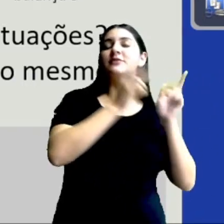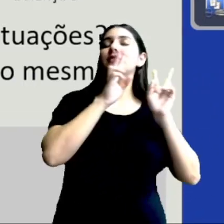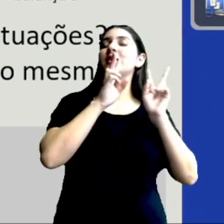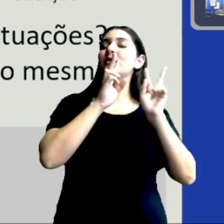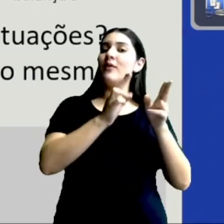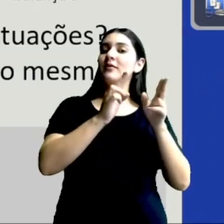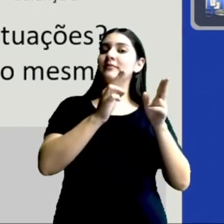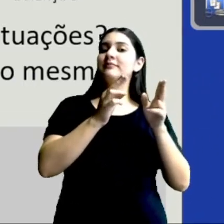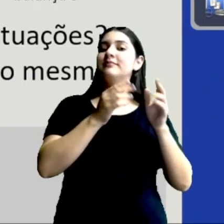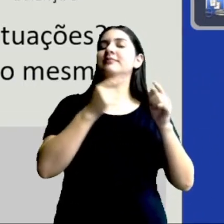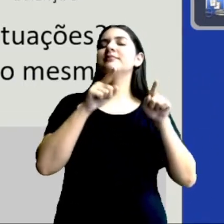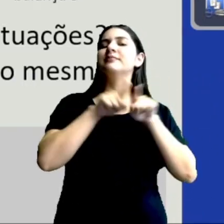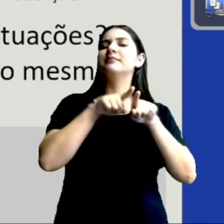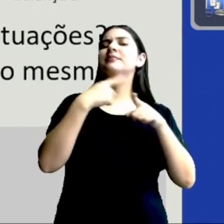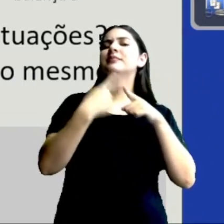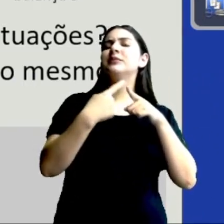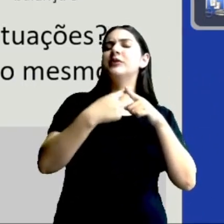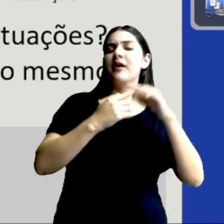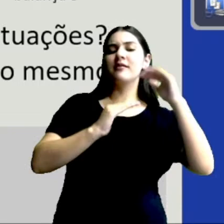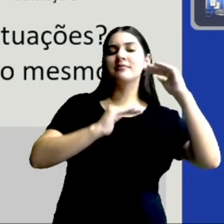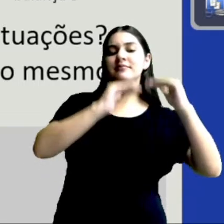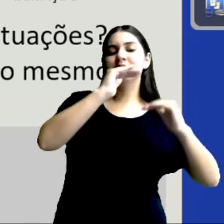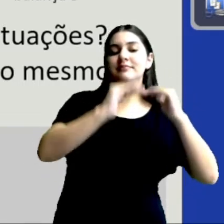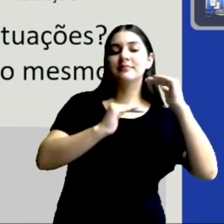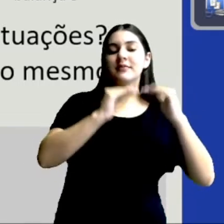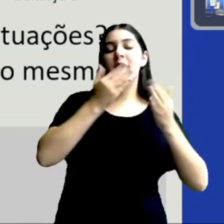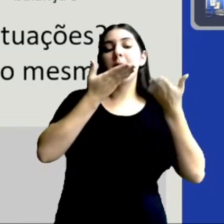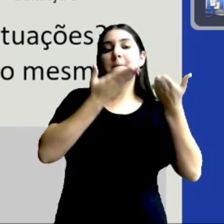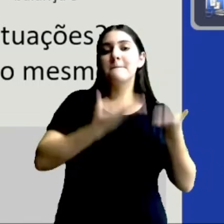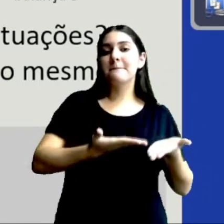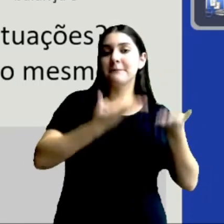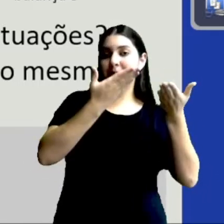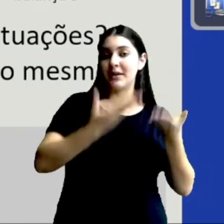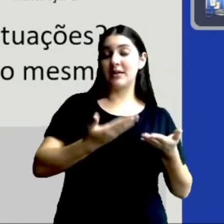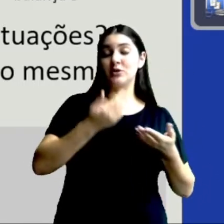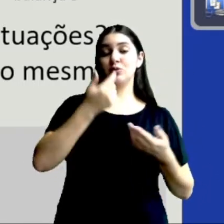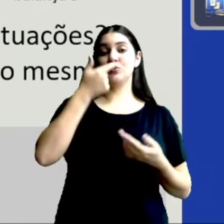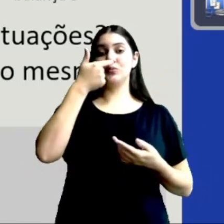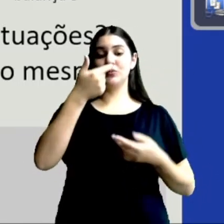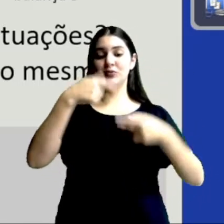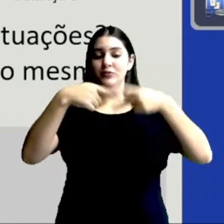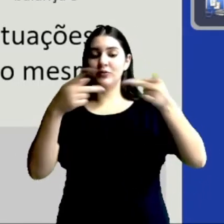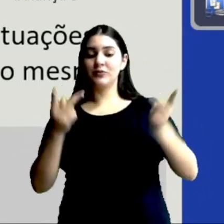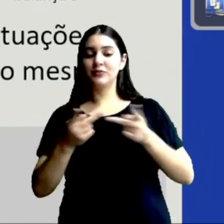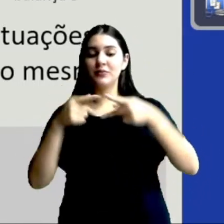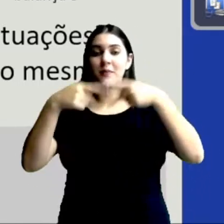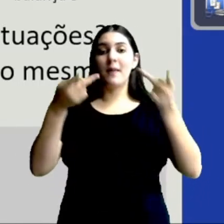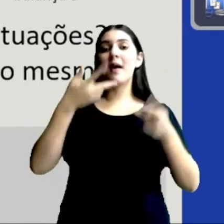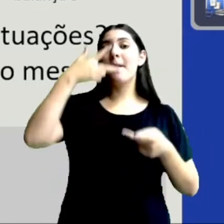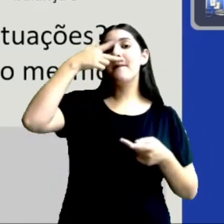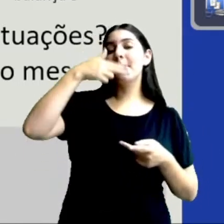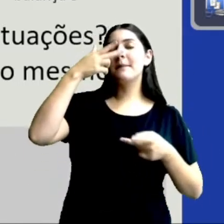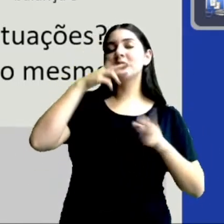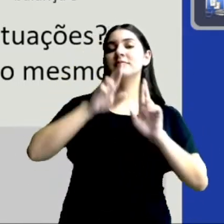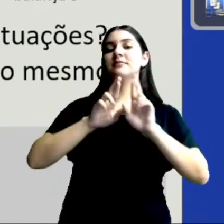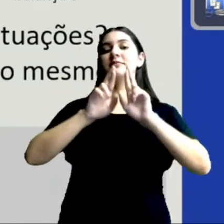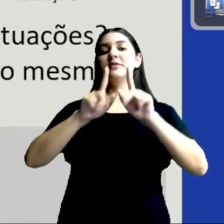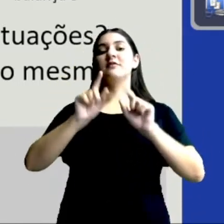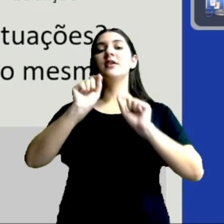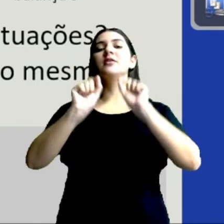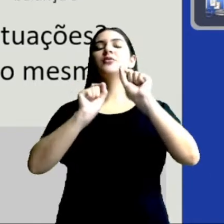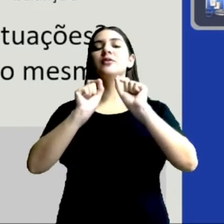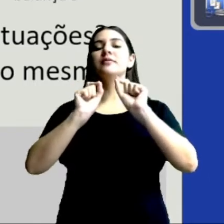são balanças equilibradas, elas estão em equilíbrio. O peso nos 2 pratos é o mesmo, diferentemente da